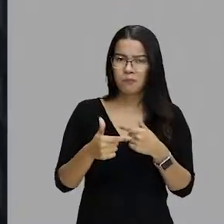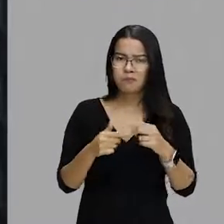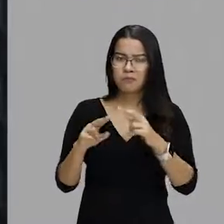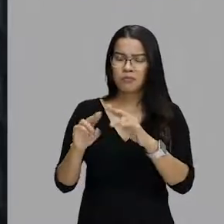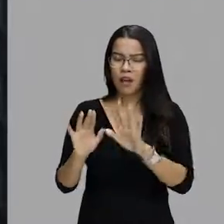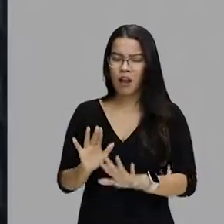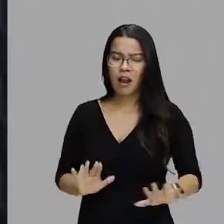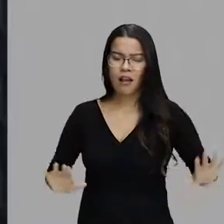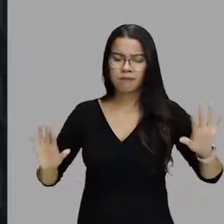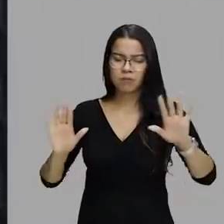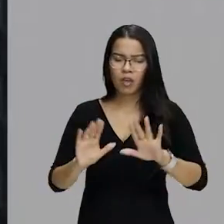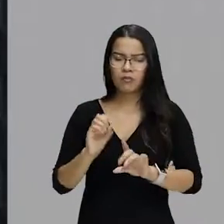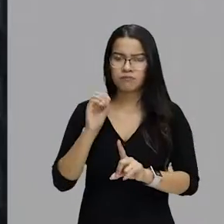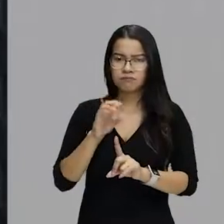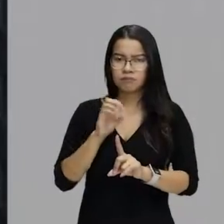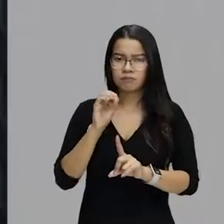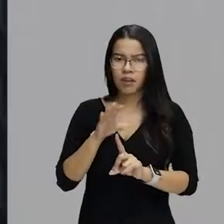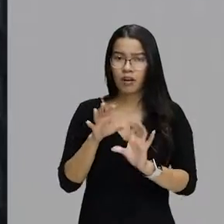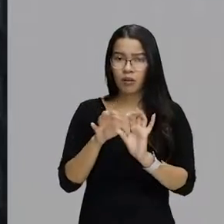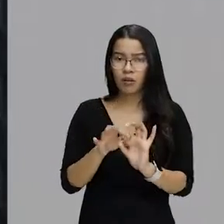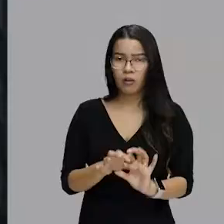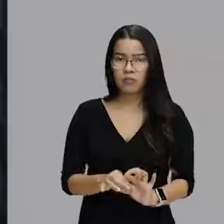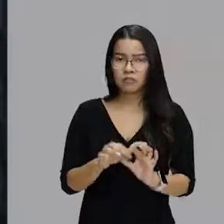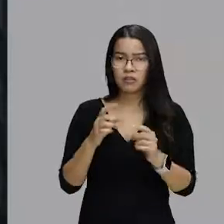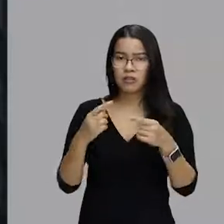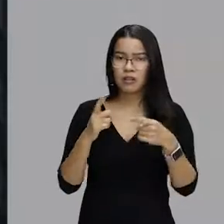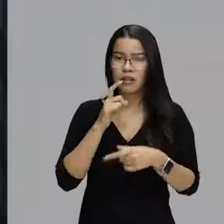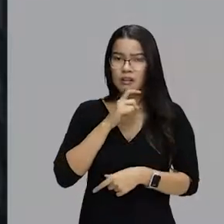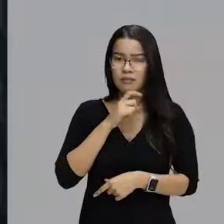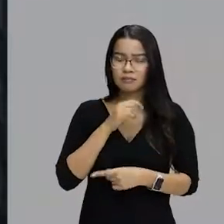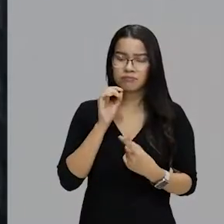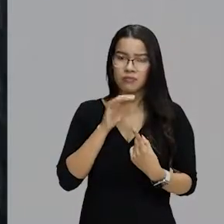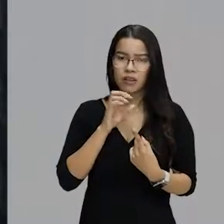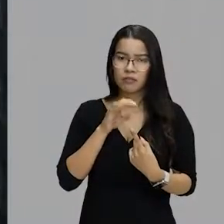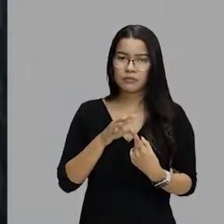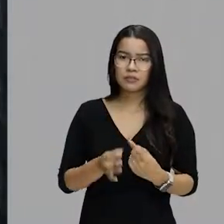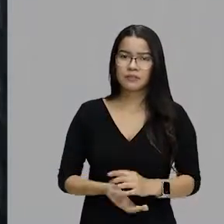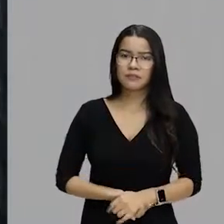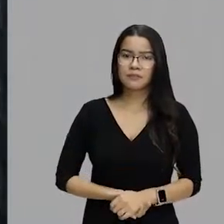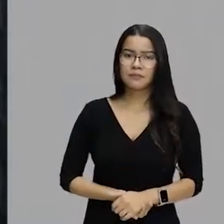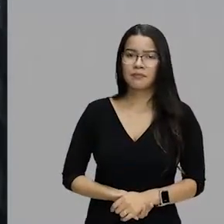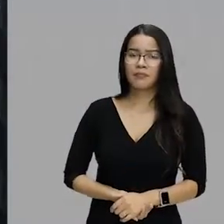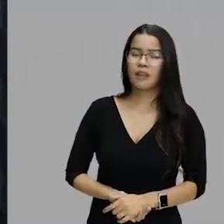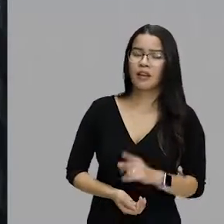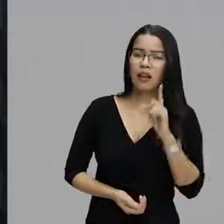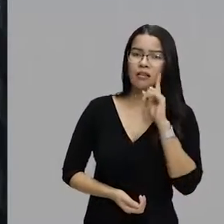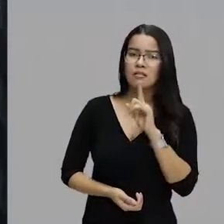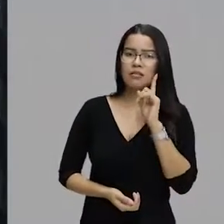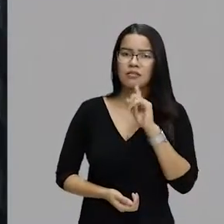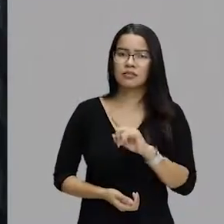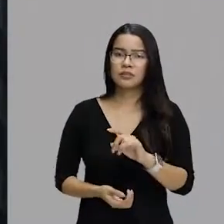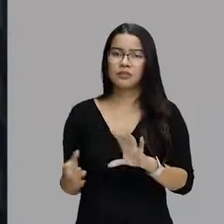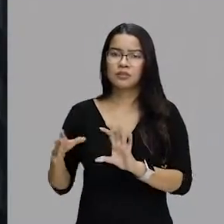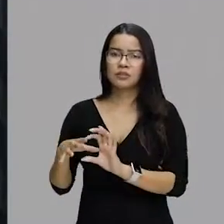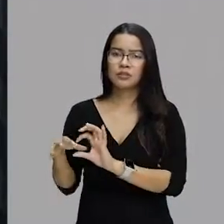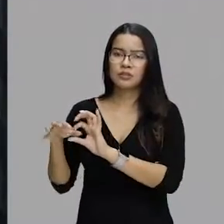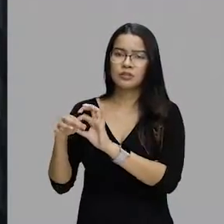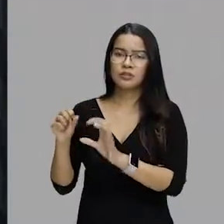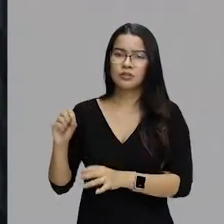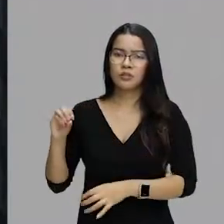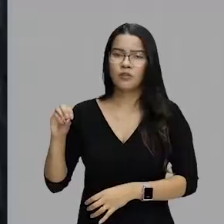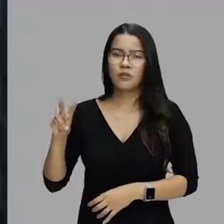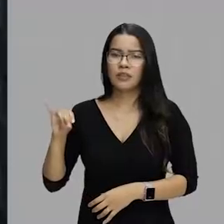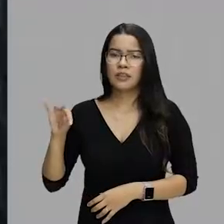no contexto da Guerra Fria, Estados Unidos e União Soviética. E a Revolução Cubana, ela